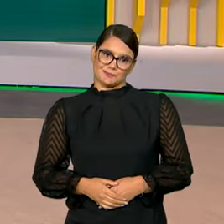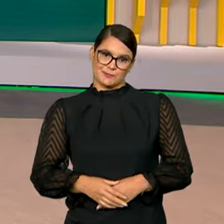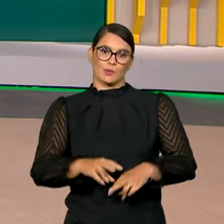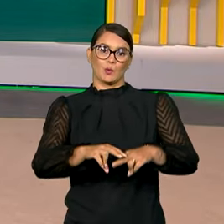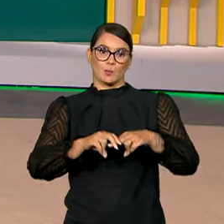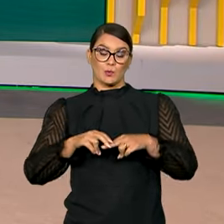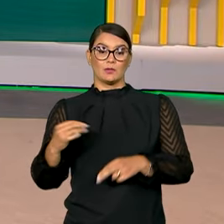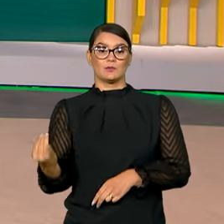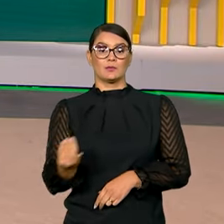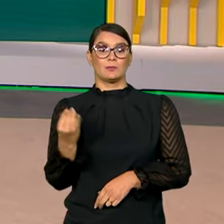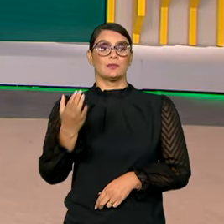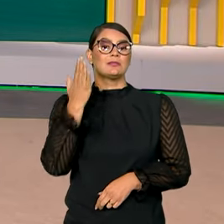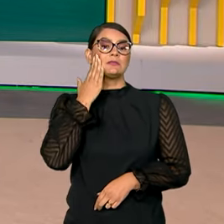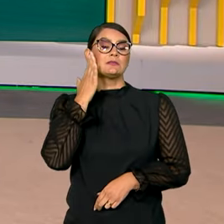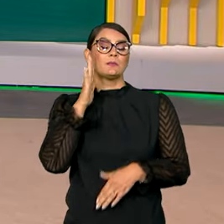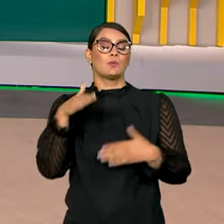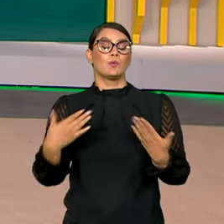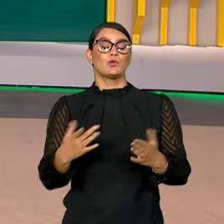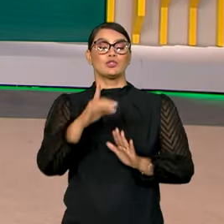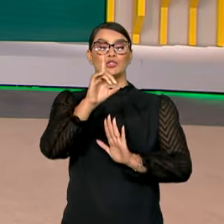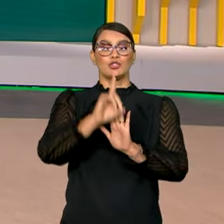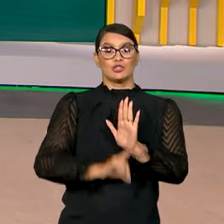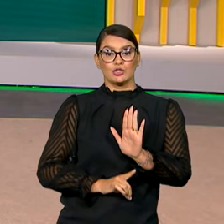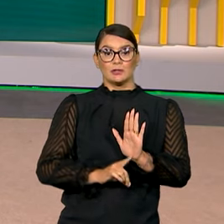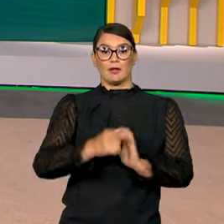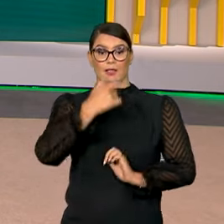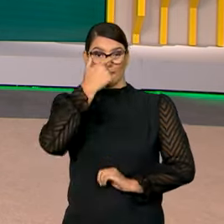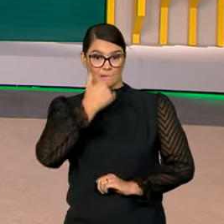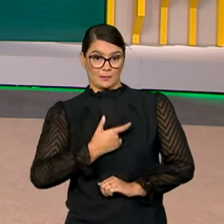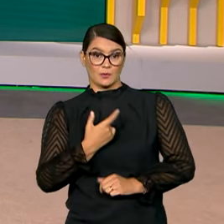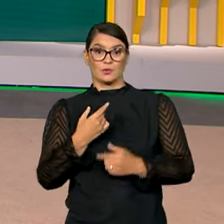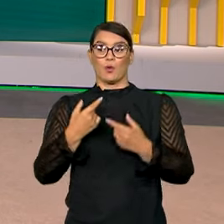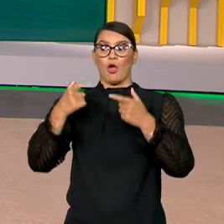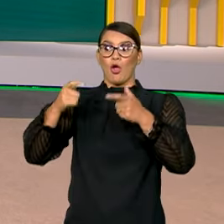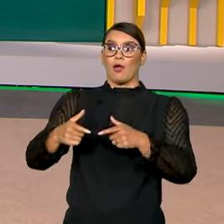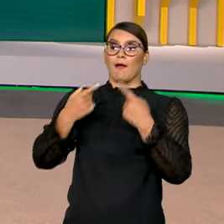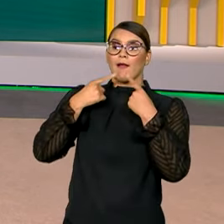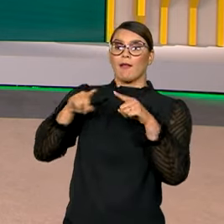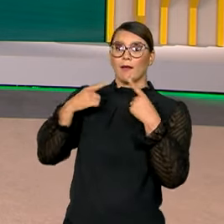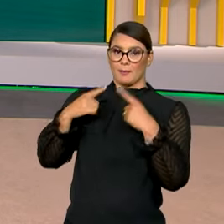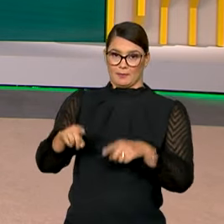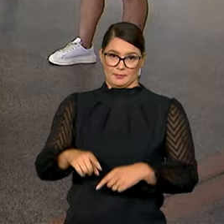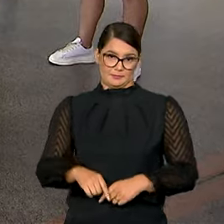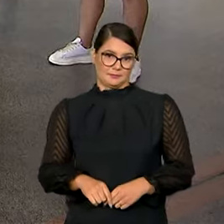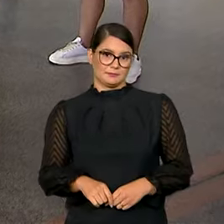importante saber quais são os direitos do passageiro e como fazer uma reclamação nesses casos.